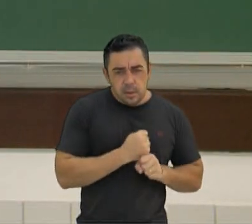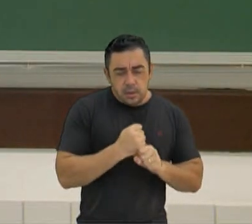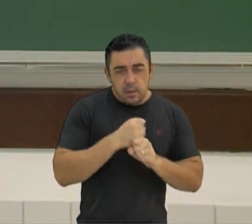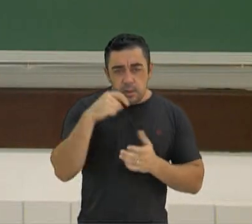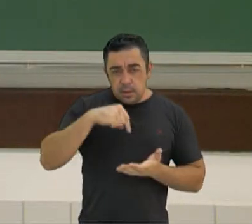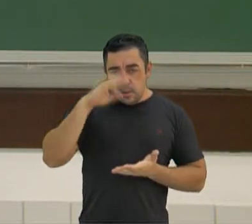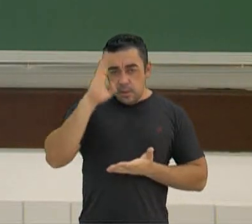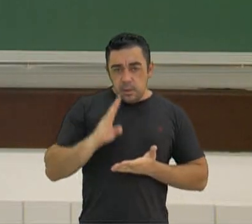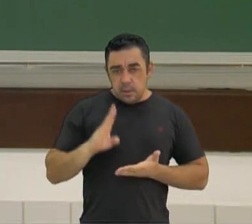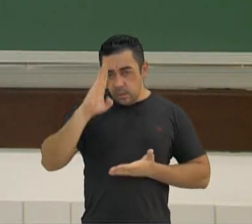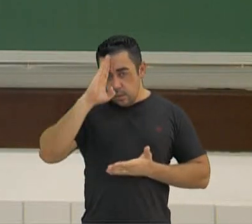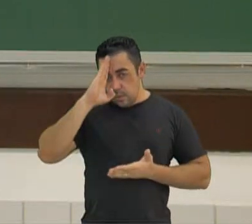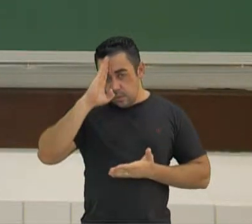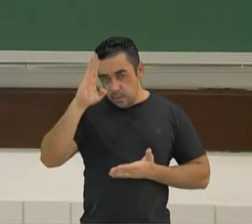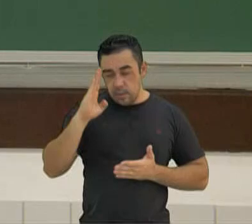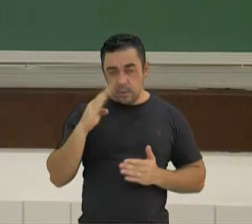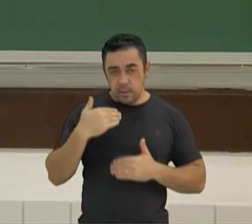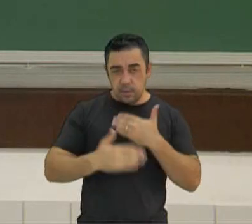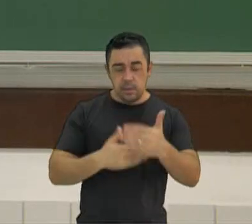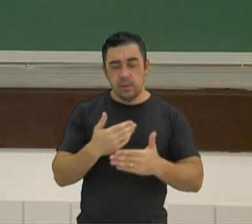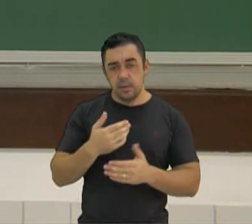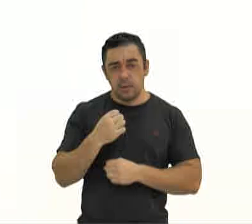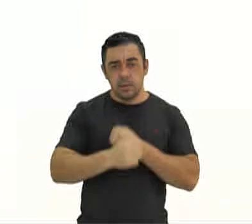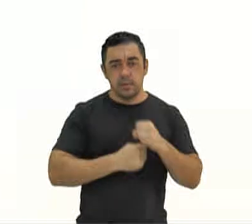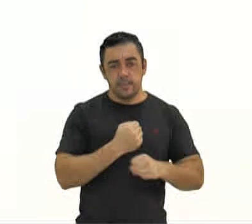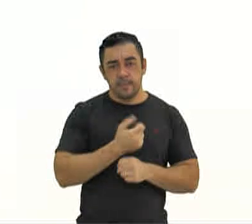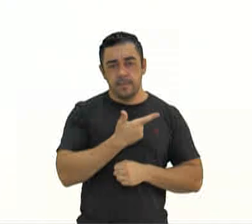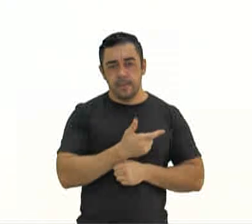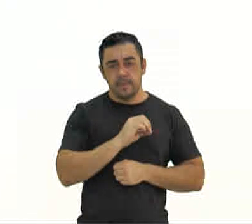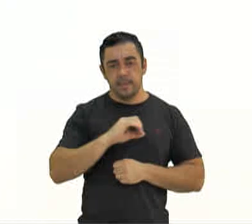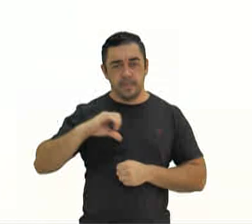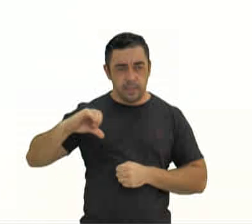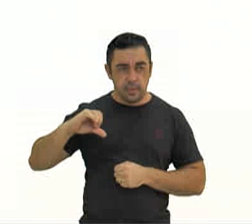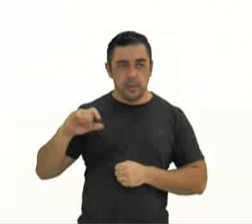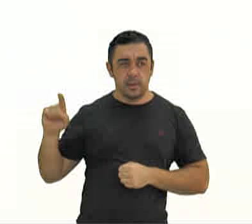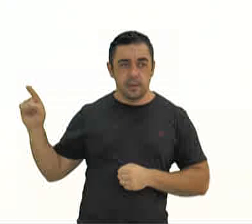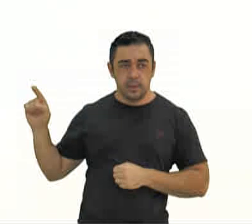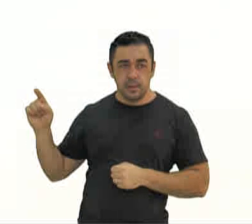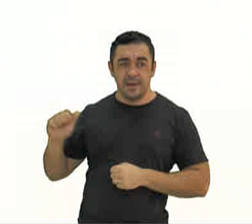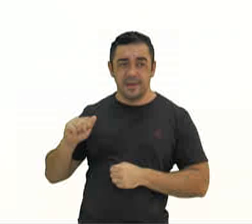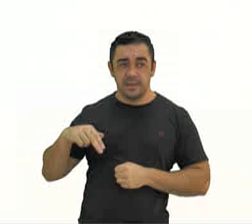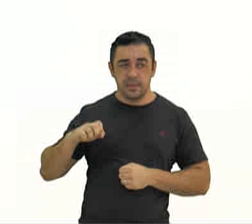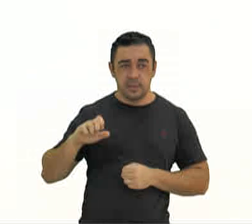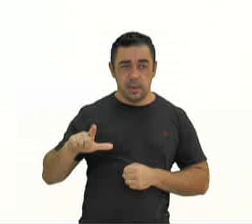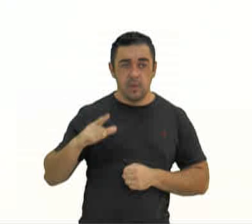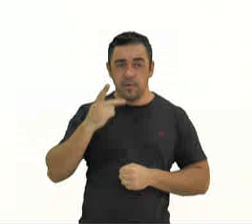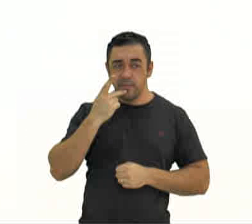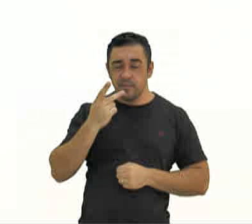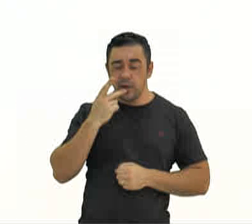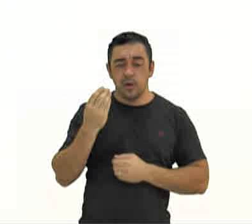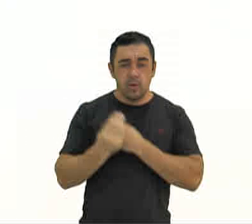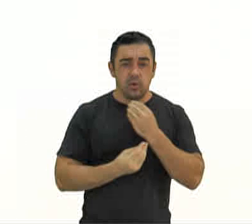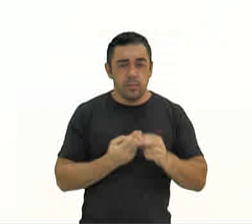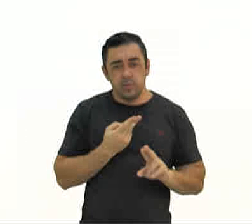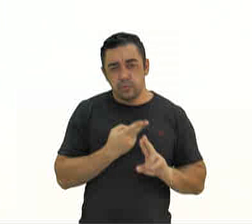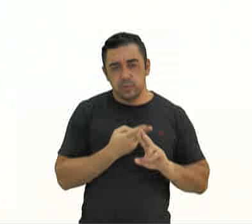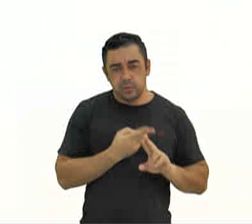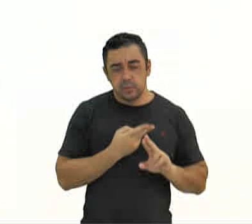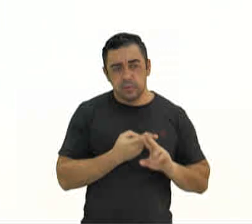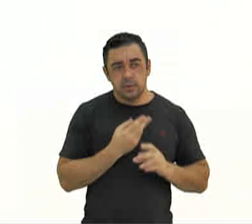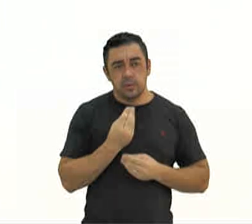Brasil, principalmente a partir de 2009, a ANEEL, inclusive, regulamenta sua comercialização